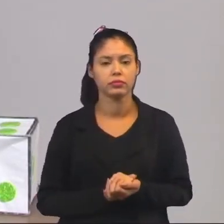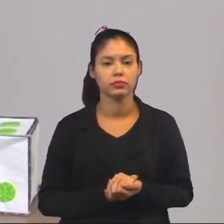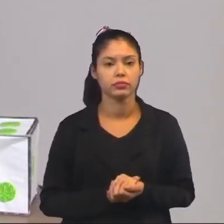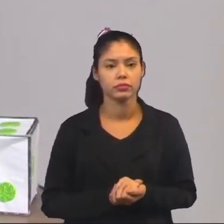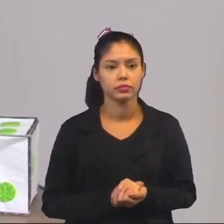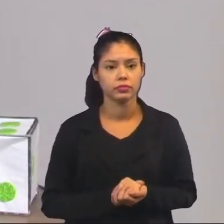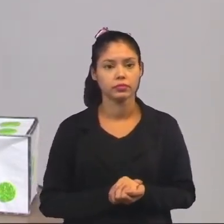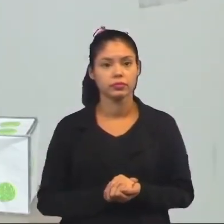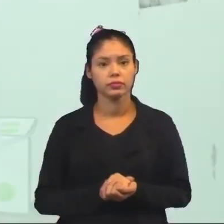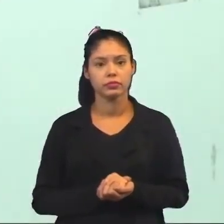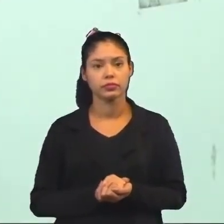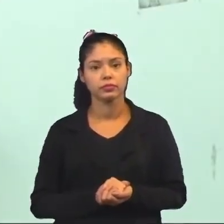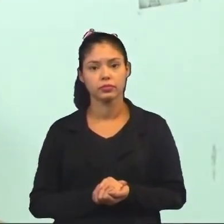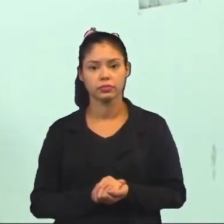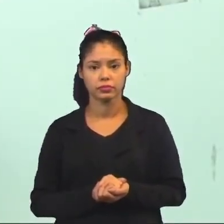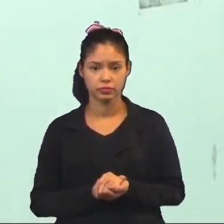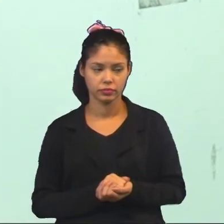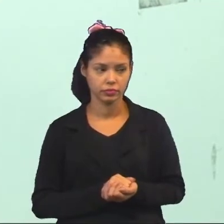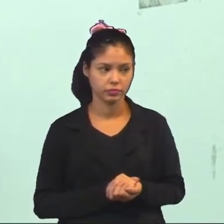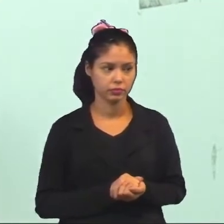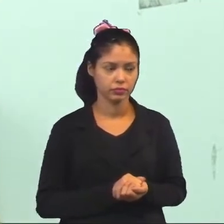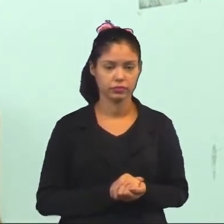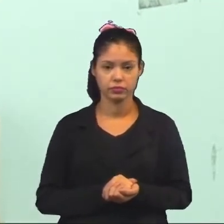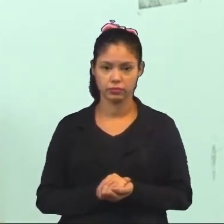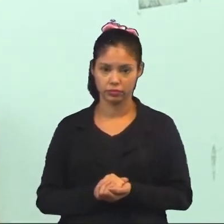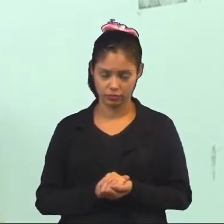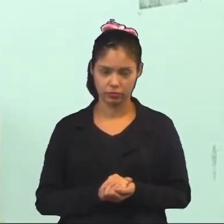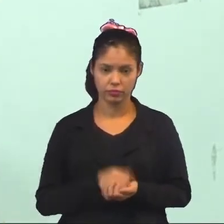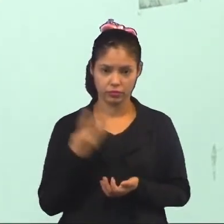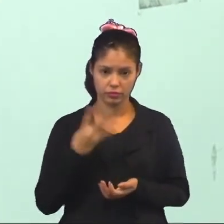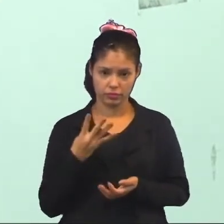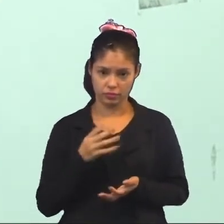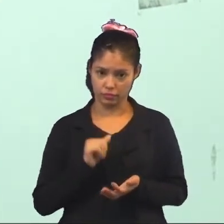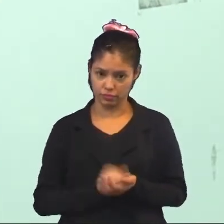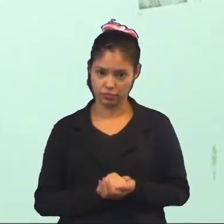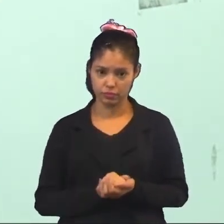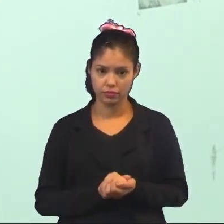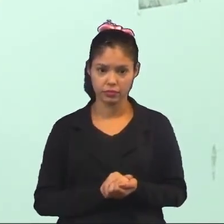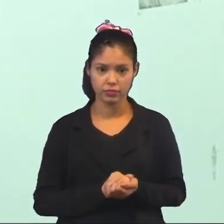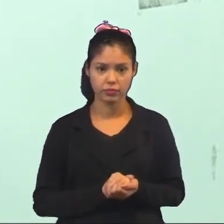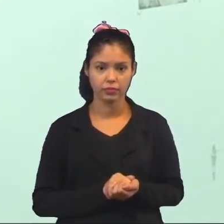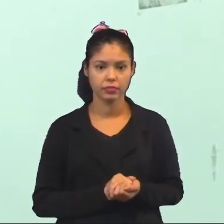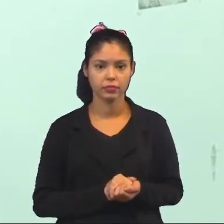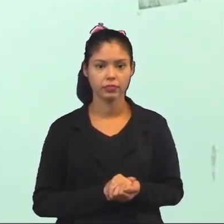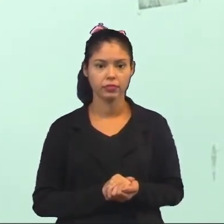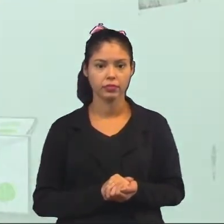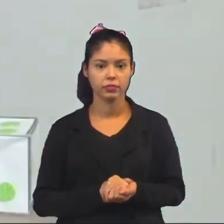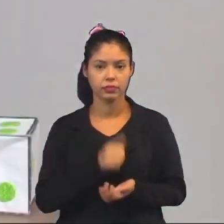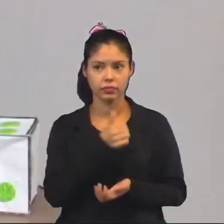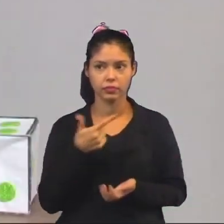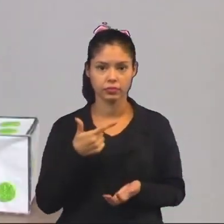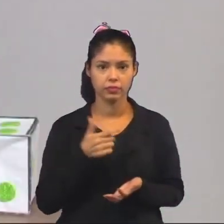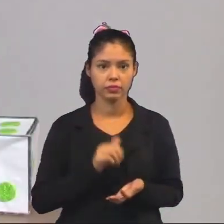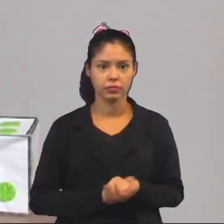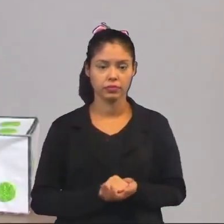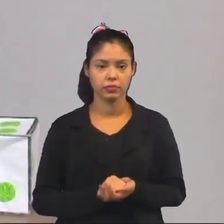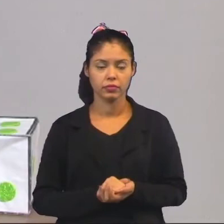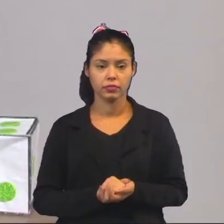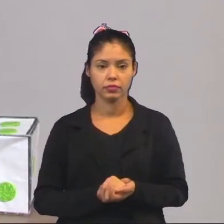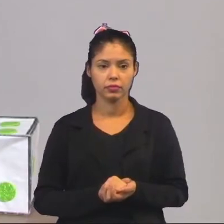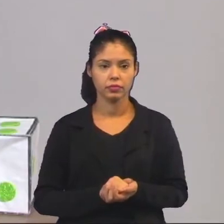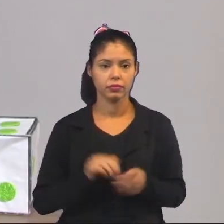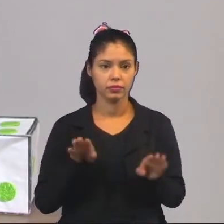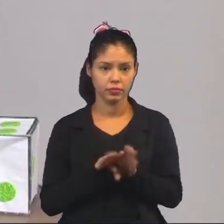12? Porque foi multiplicado primeiro 3 vezes 4. 3 vezes 4 é 12, não